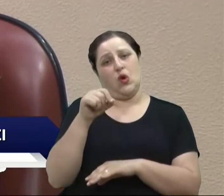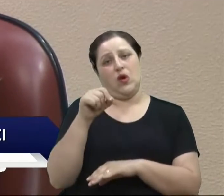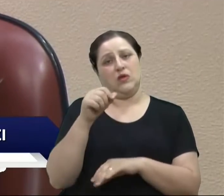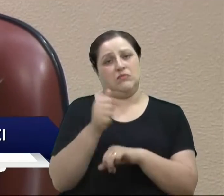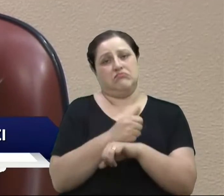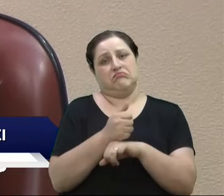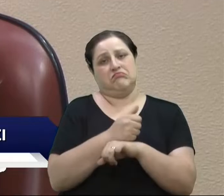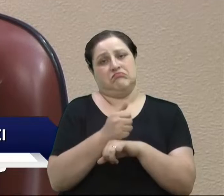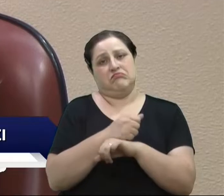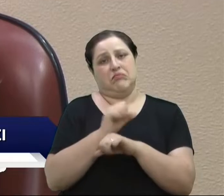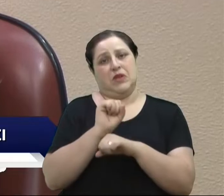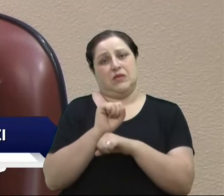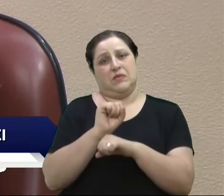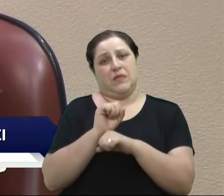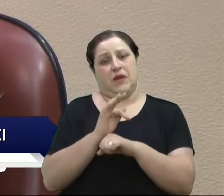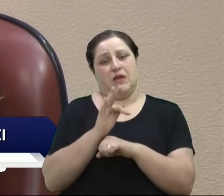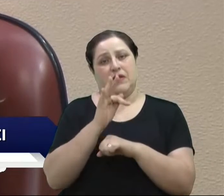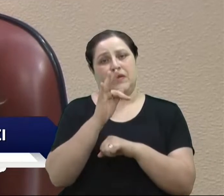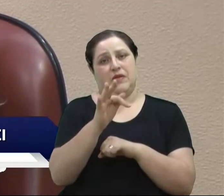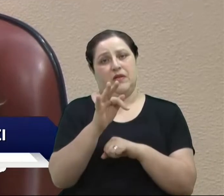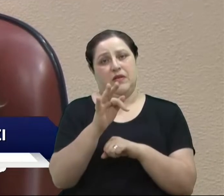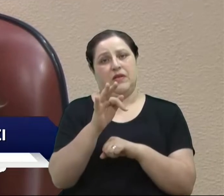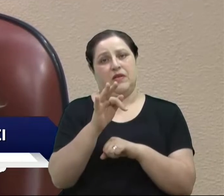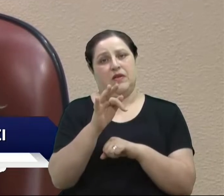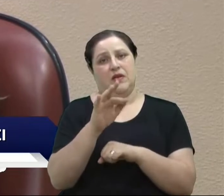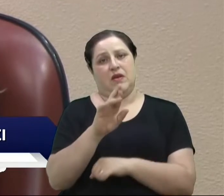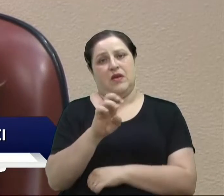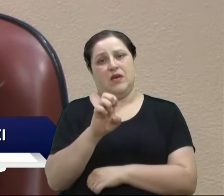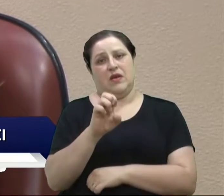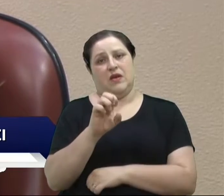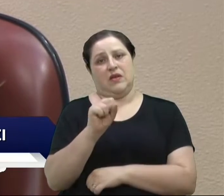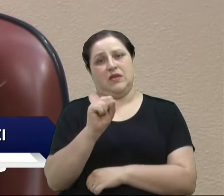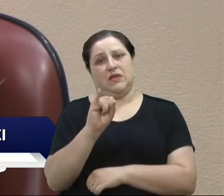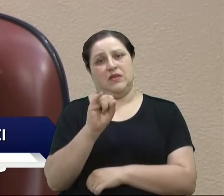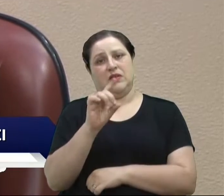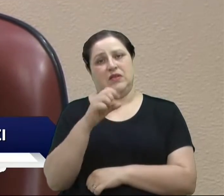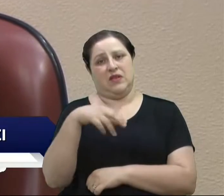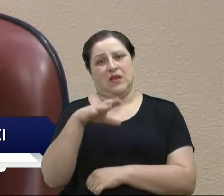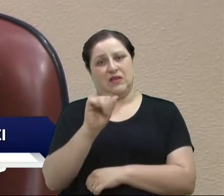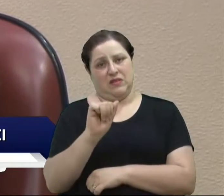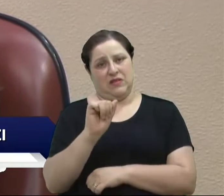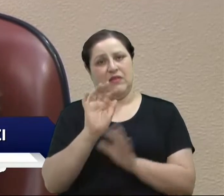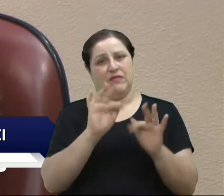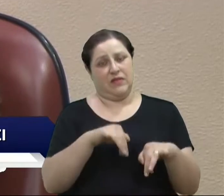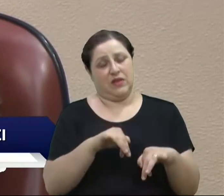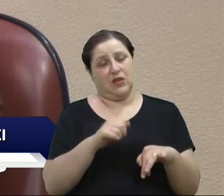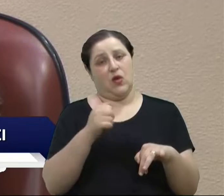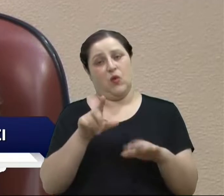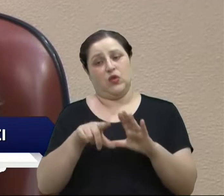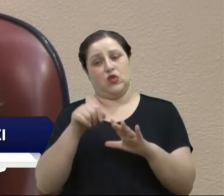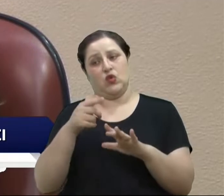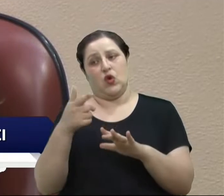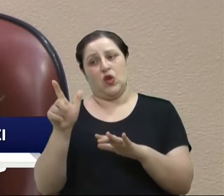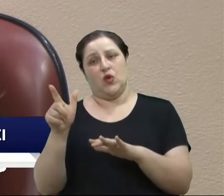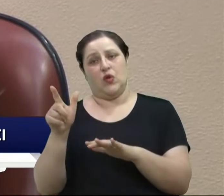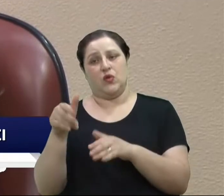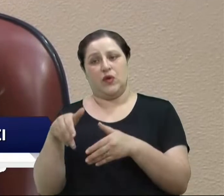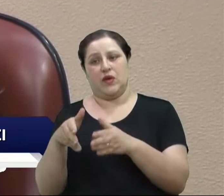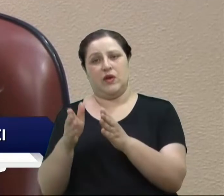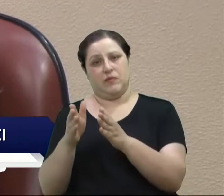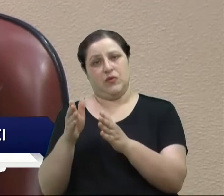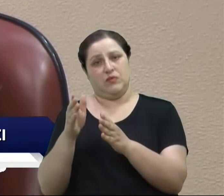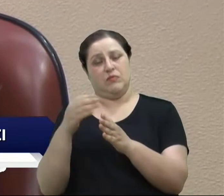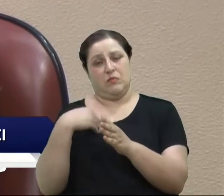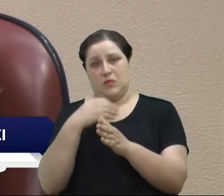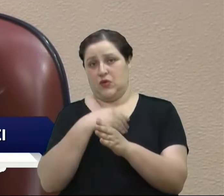até finalizarem a sua residência ou escolherem outros caminhos, mas, enfim, eles conseguem atender bem.